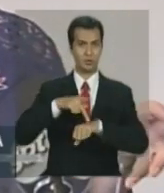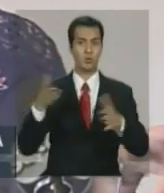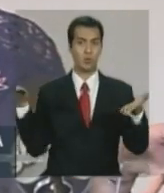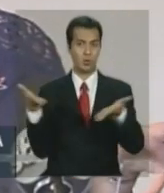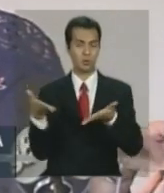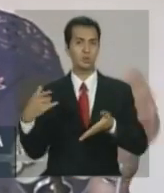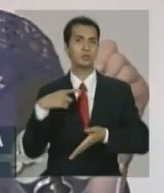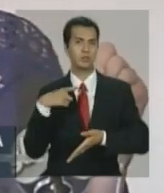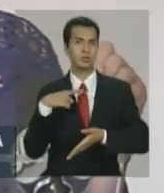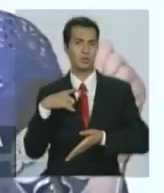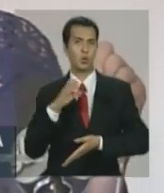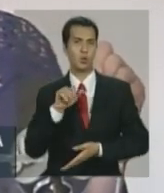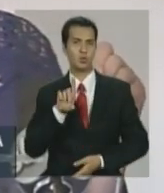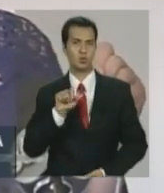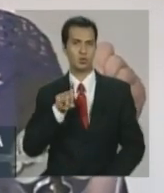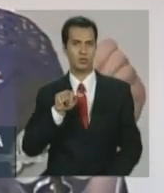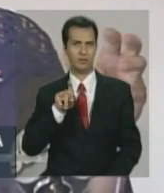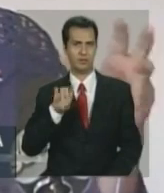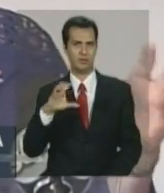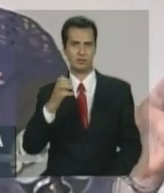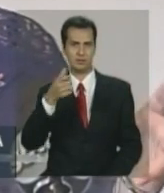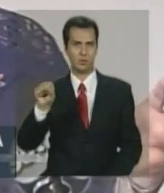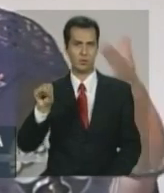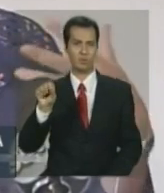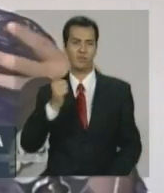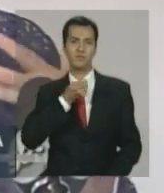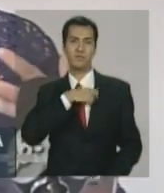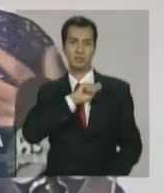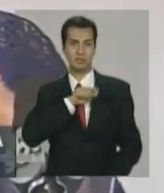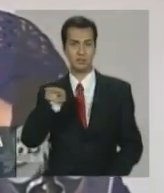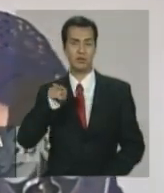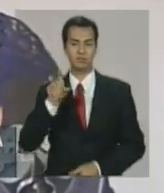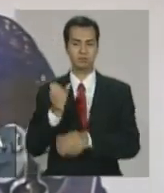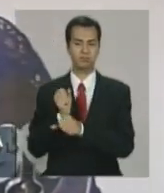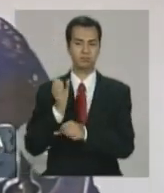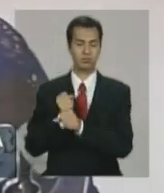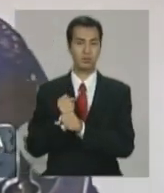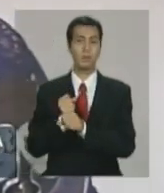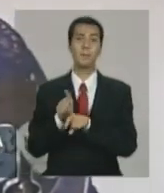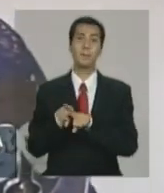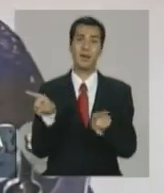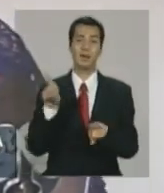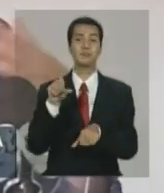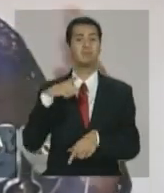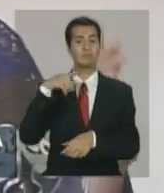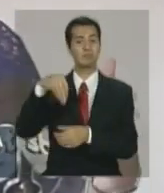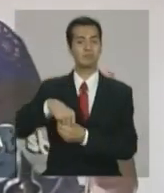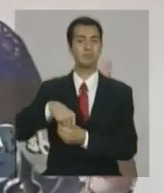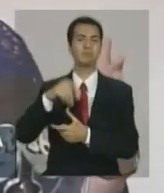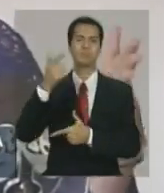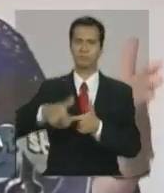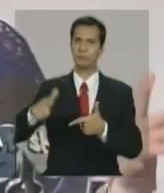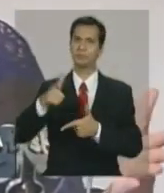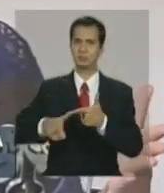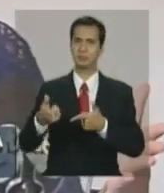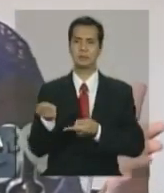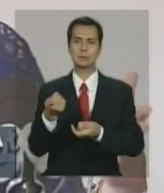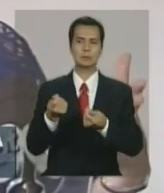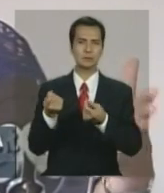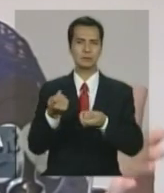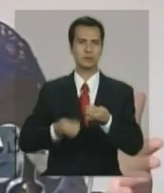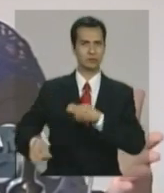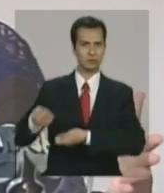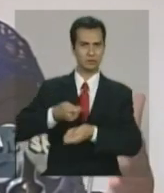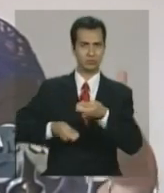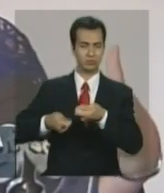consolidações fiscais e que têm riscos de mercado, é compreensível que eles